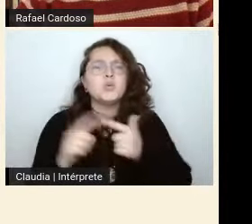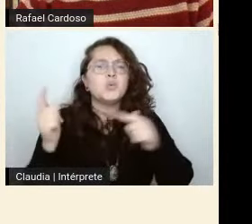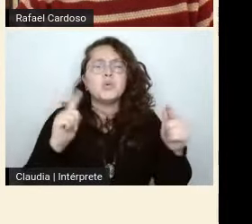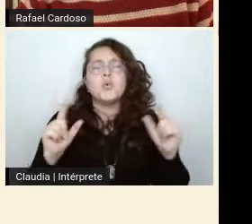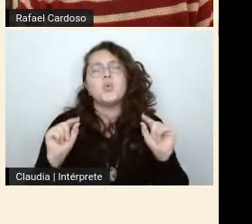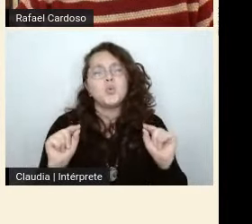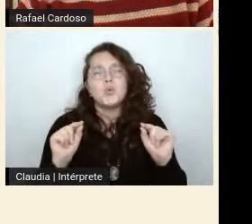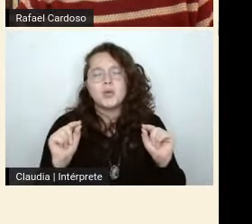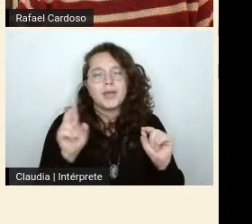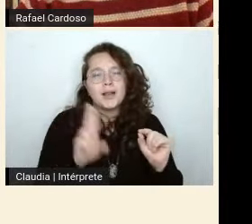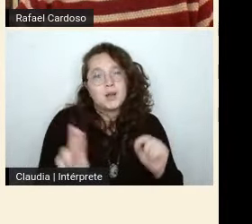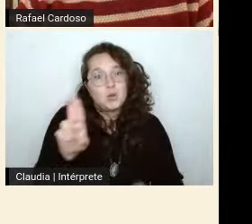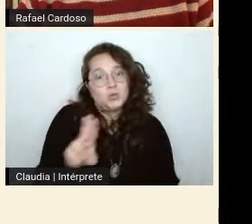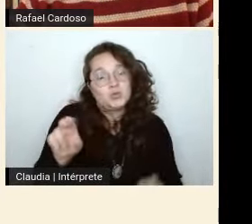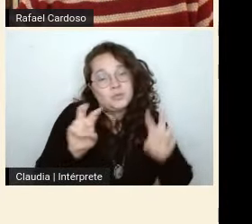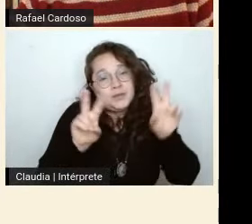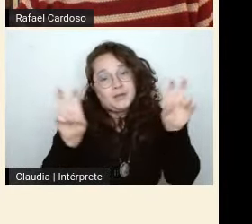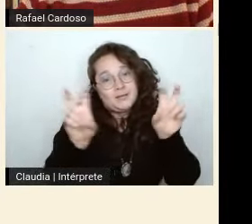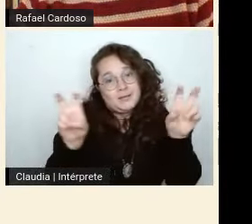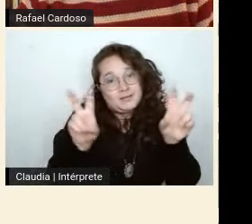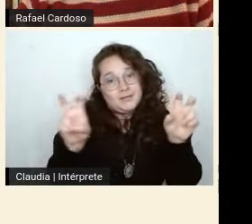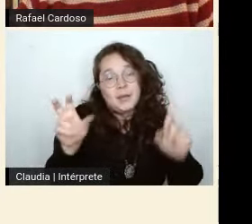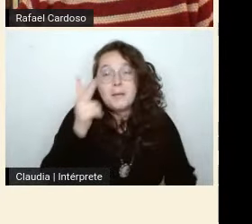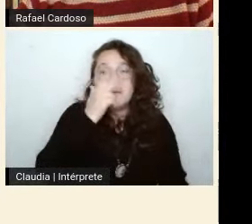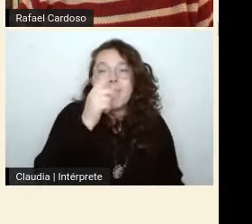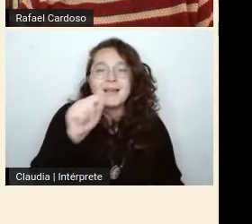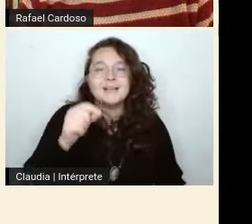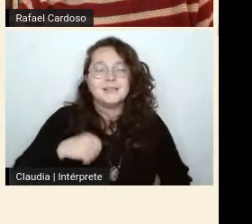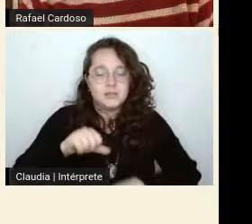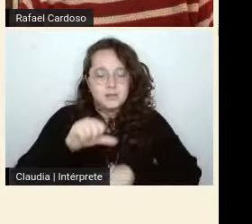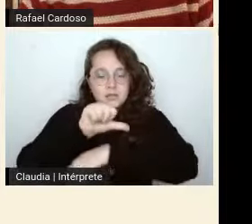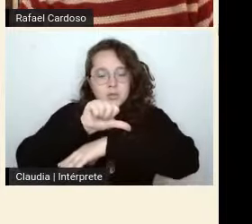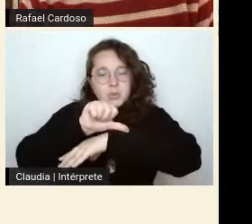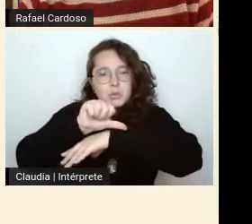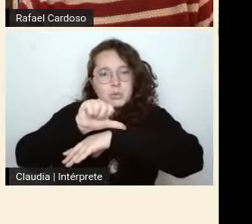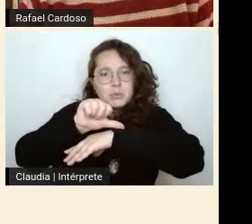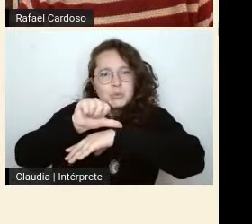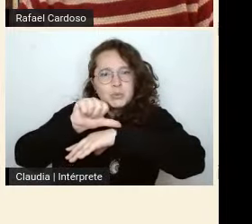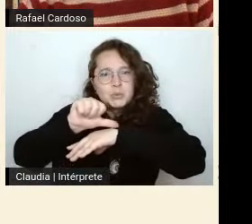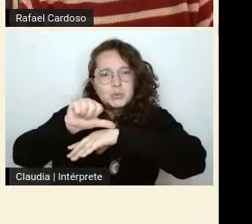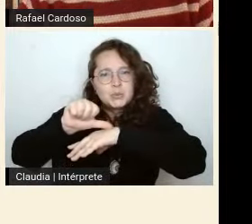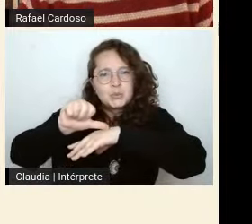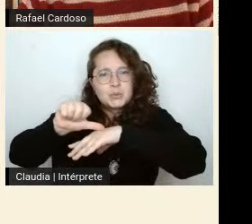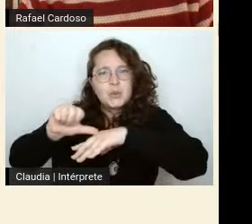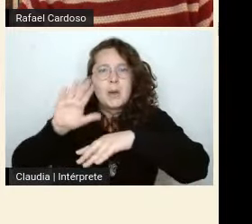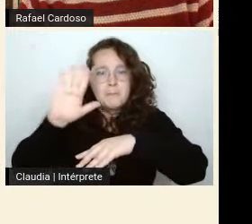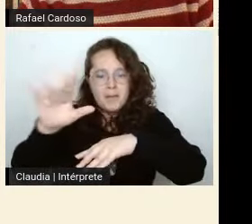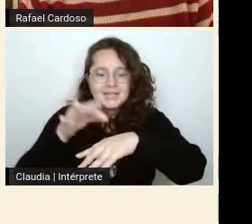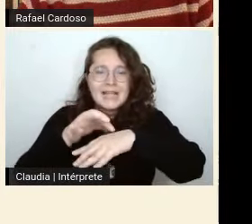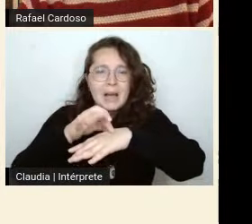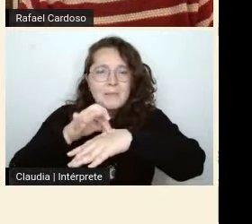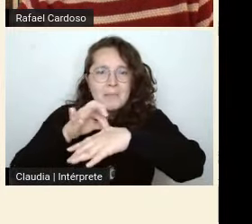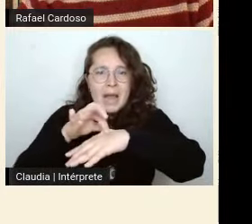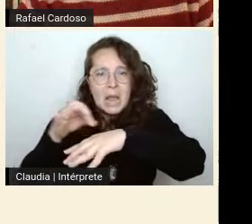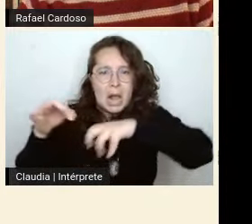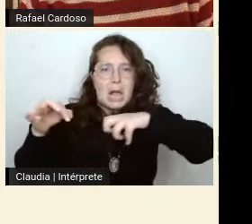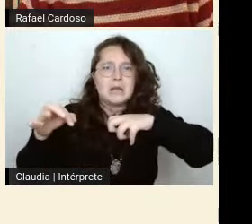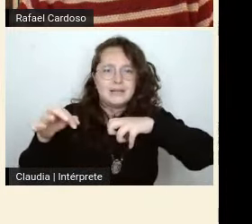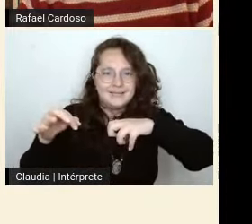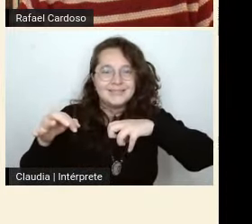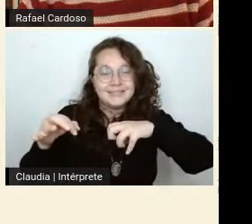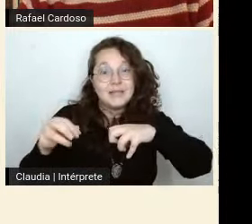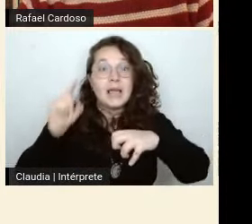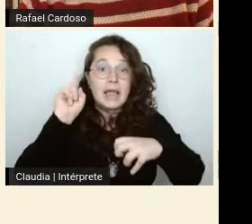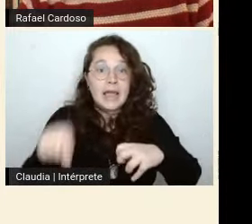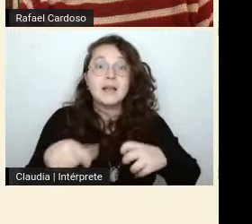um, abre aspas, corte de navalha em tecidos necrosados, fecha aspas. O autor contrapõe o que